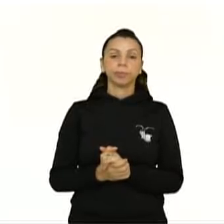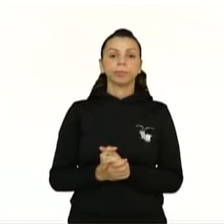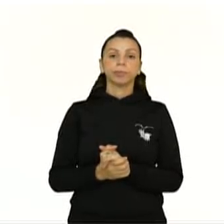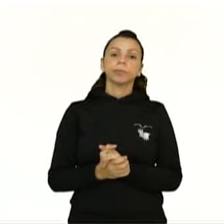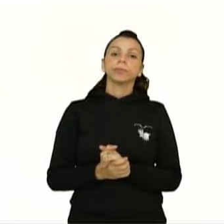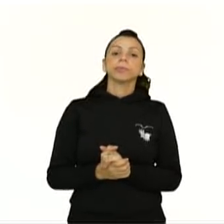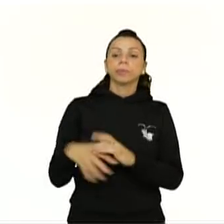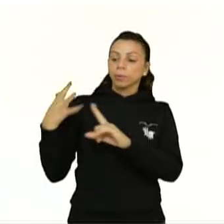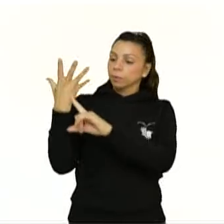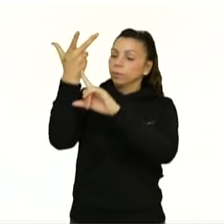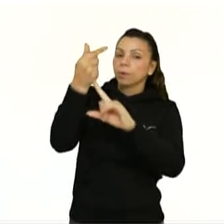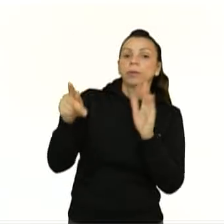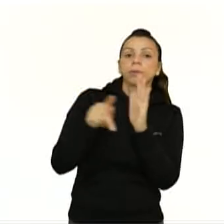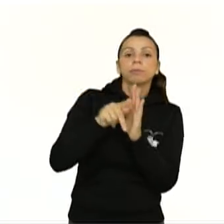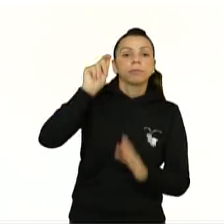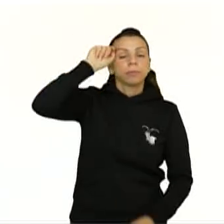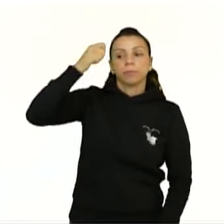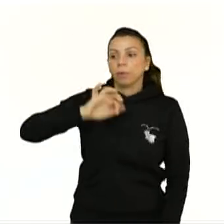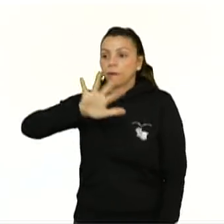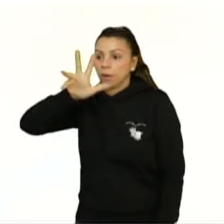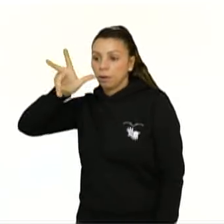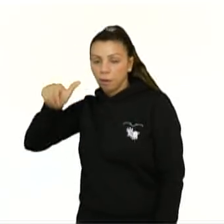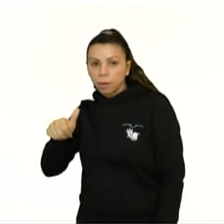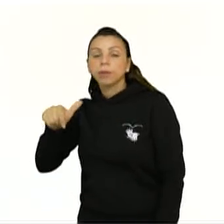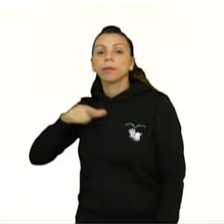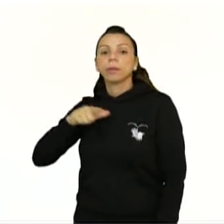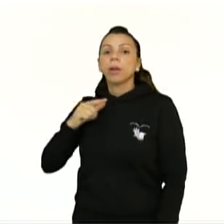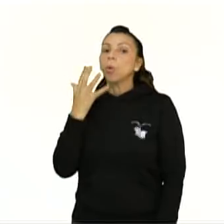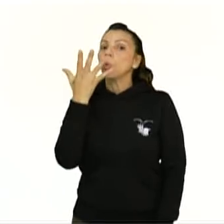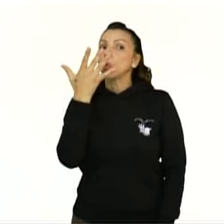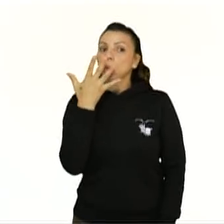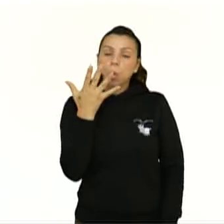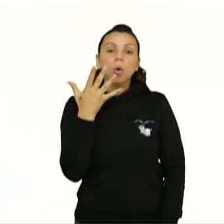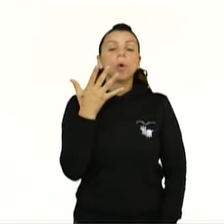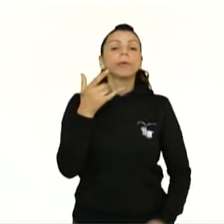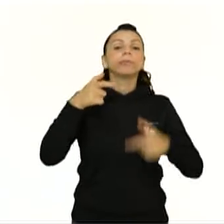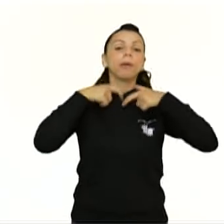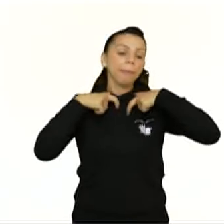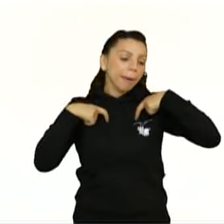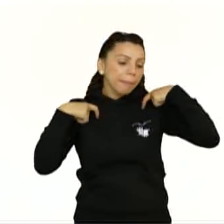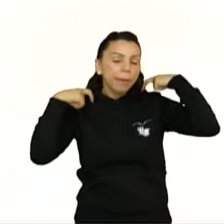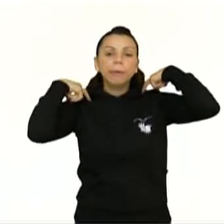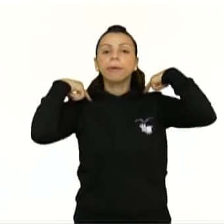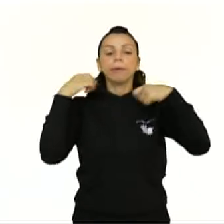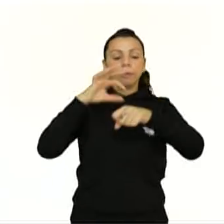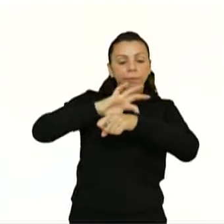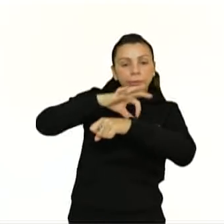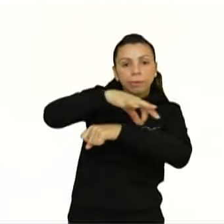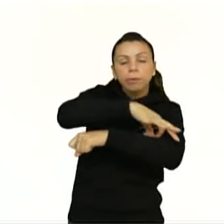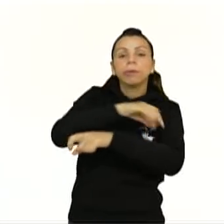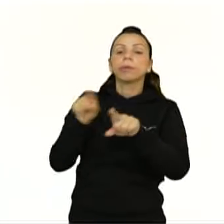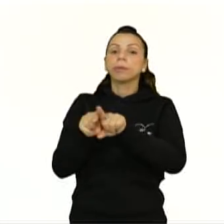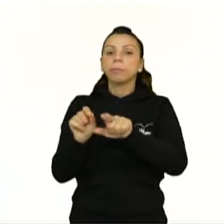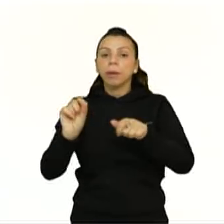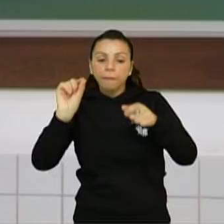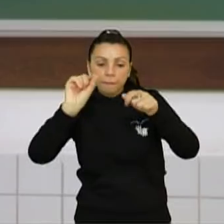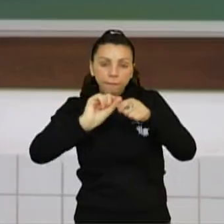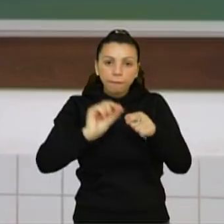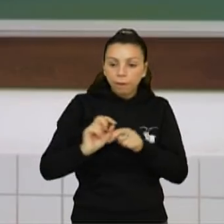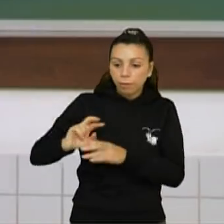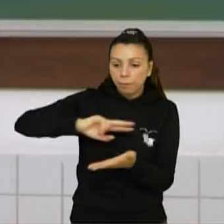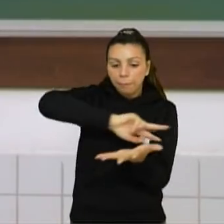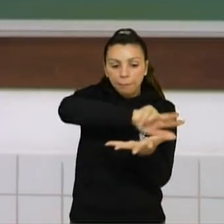a presença muito forte da cor também nos objetos que eles fazem de adorno e tudo, e muitas outras coisas que eles produzem. Então, a